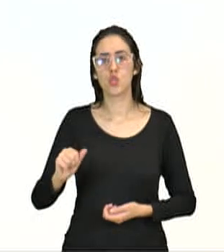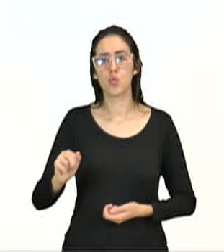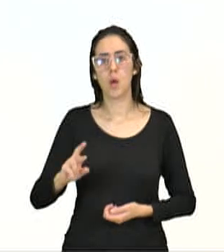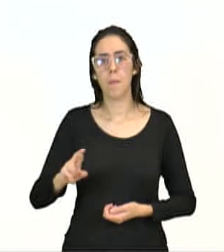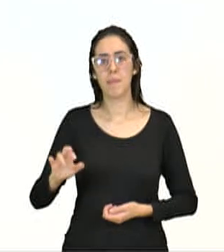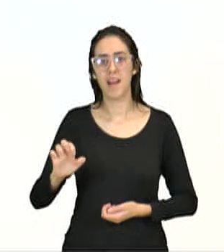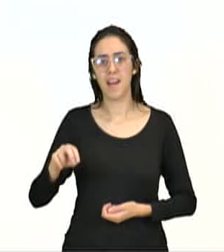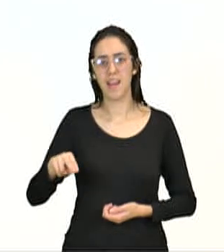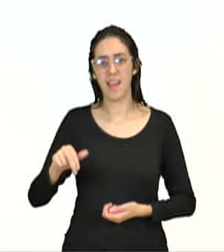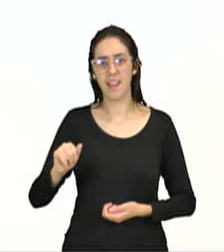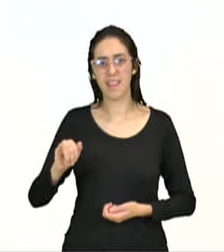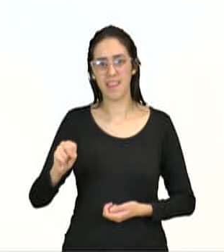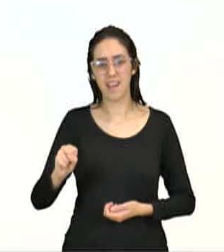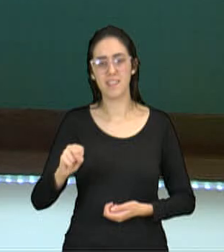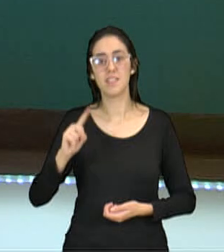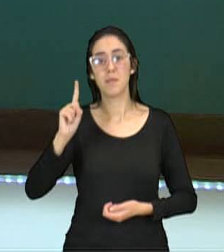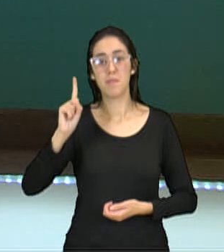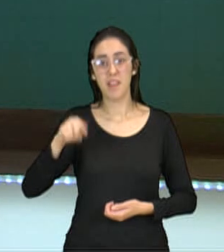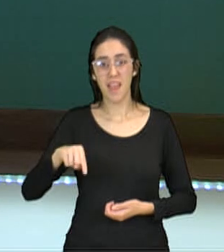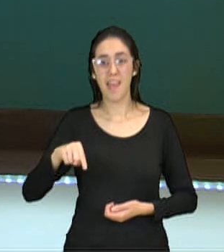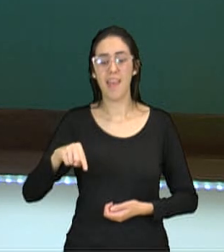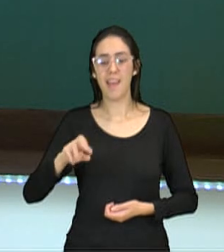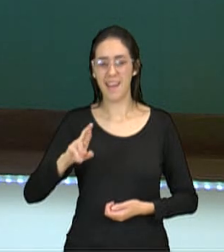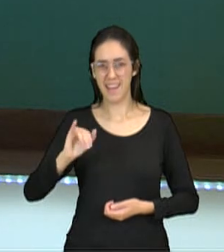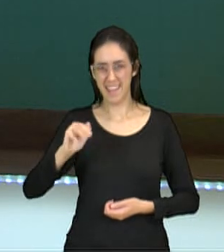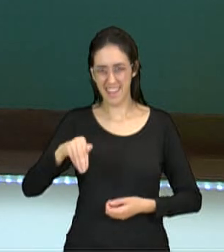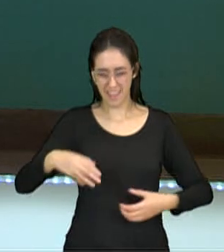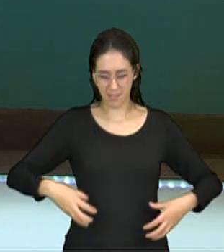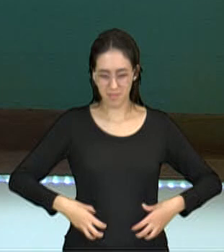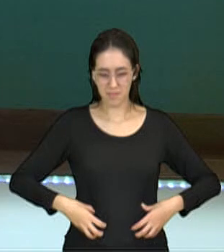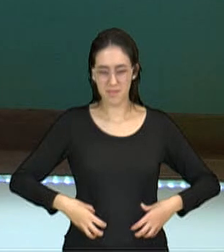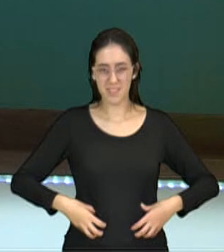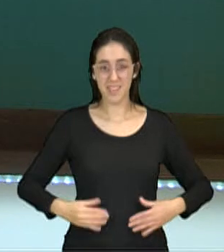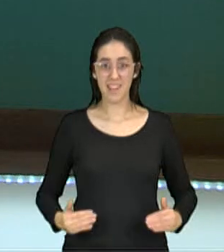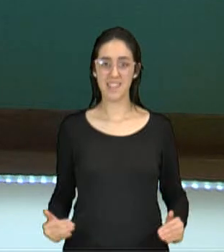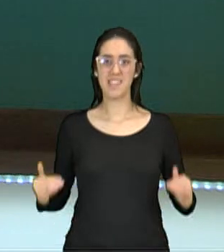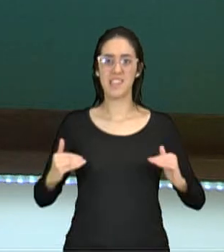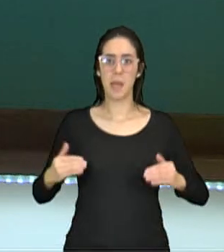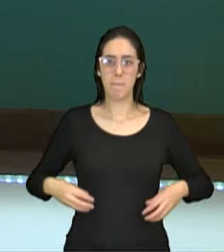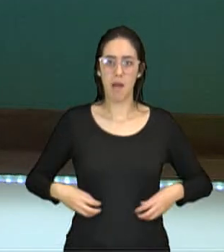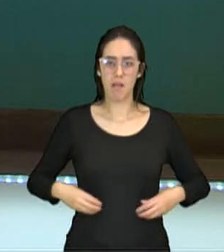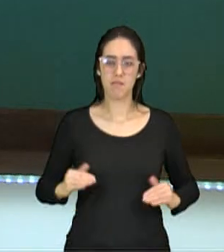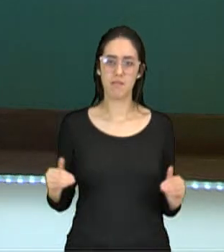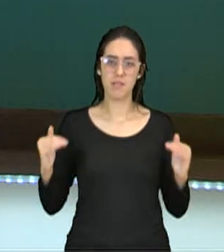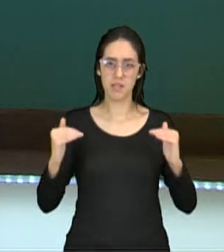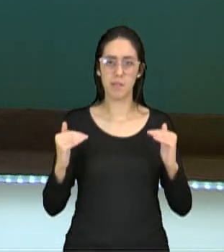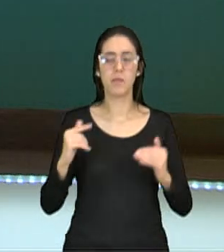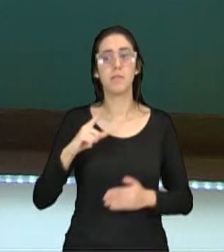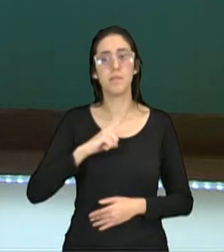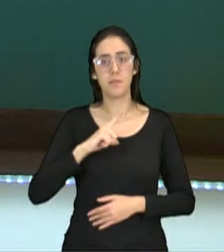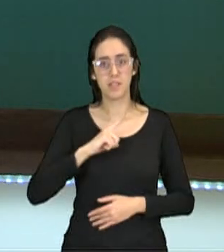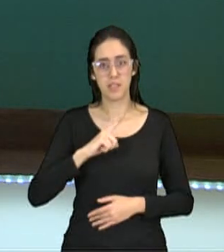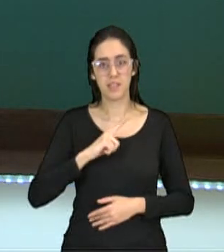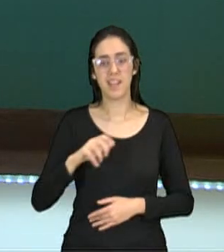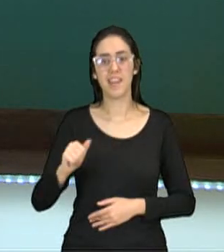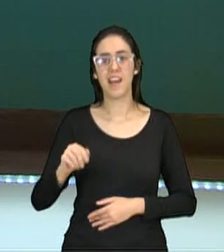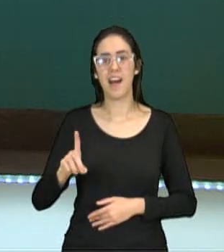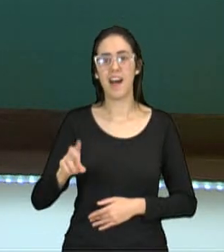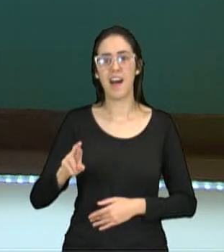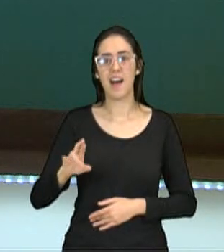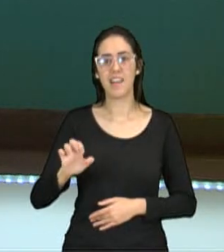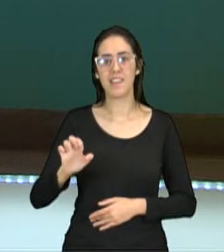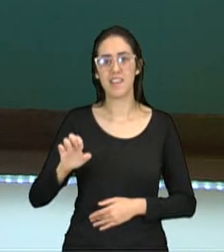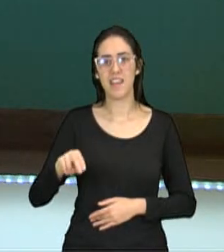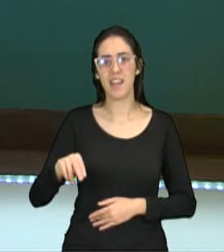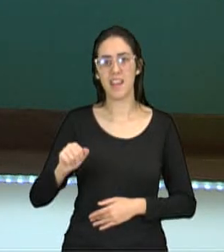estão exatamente em cima dos nossos rins. Essas glândulas, elas produzem o hormônio adrenalina,